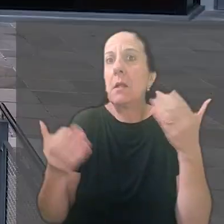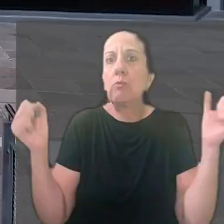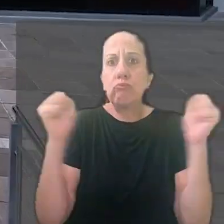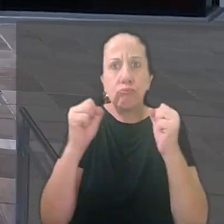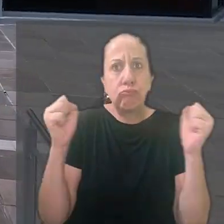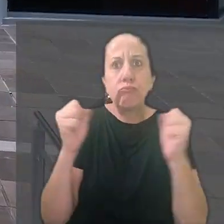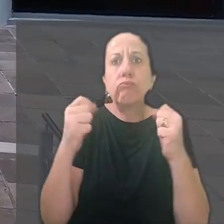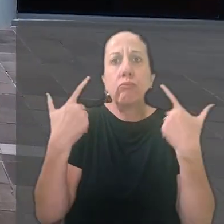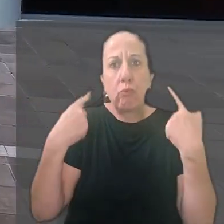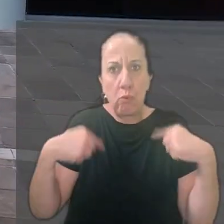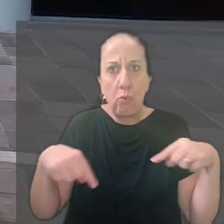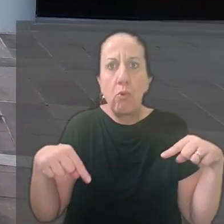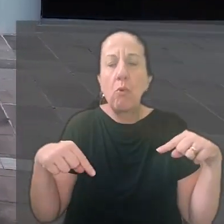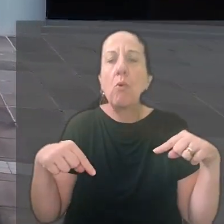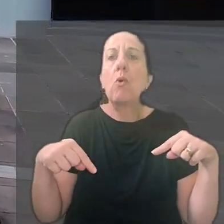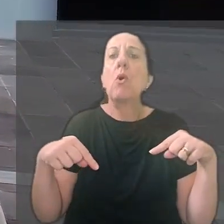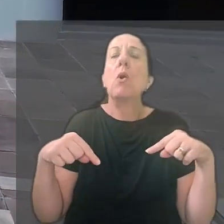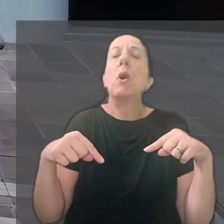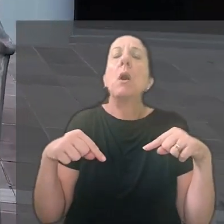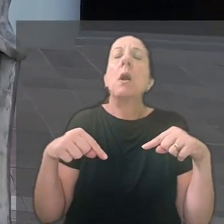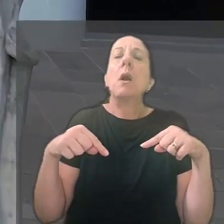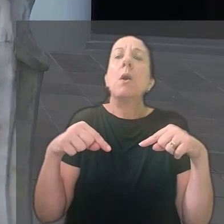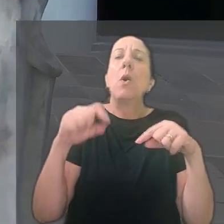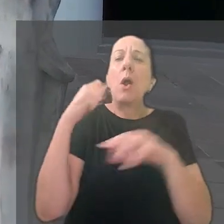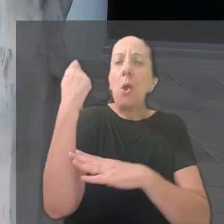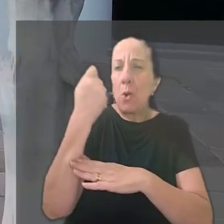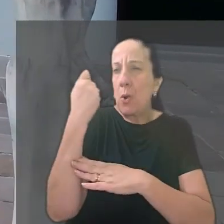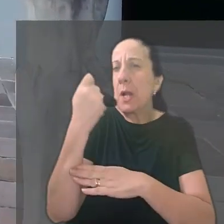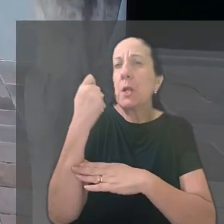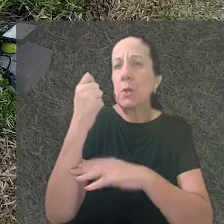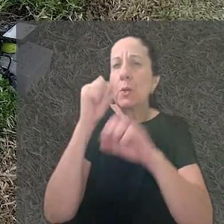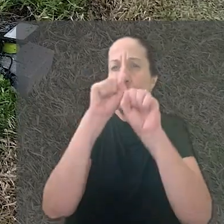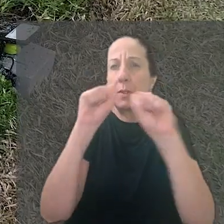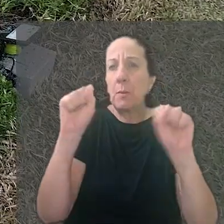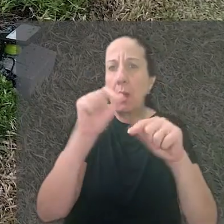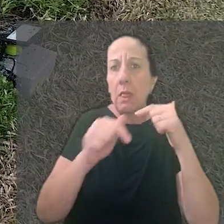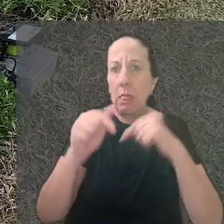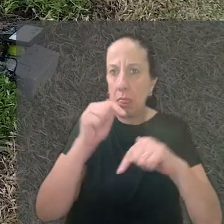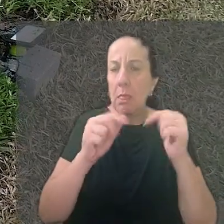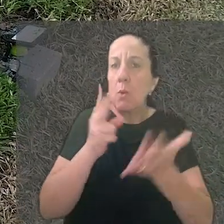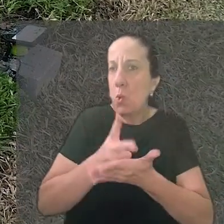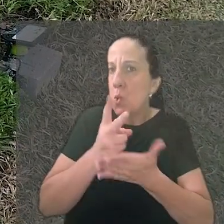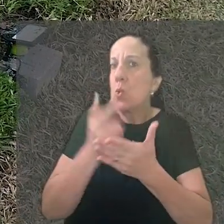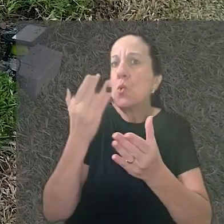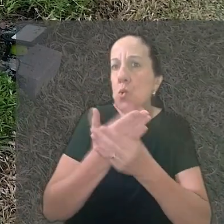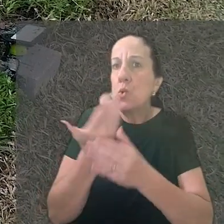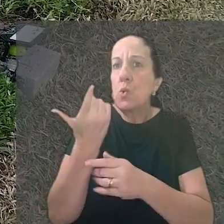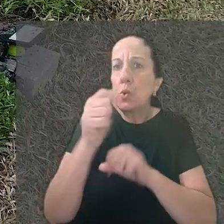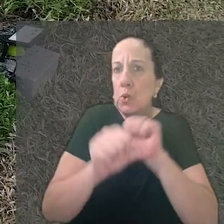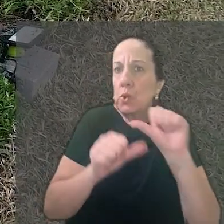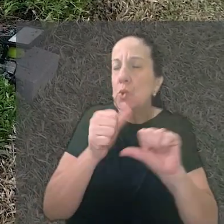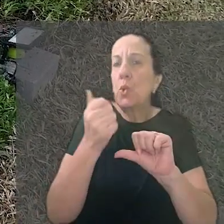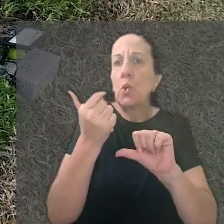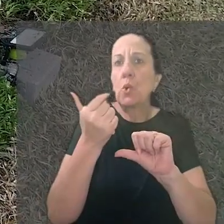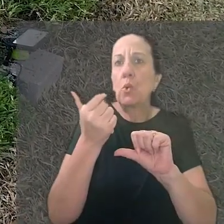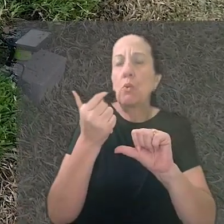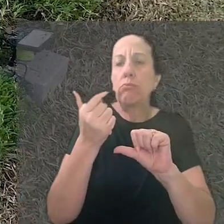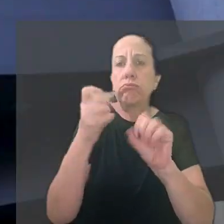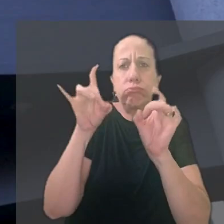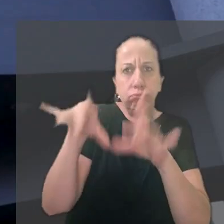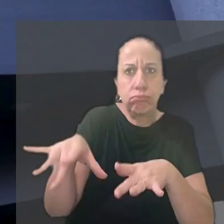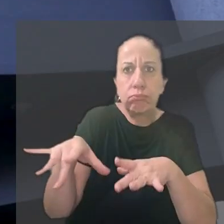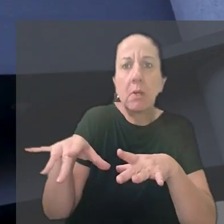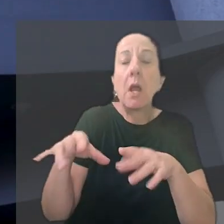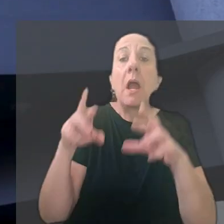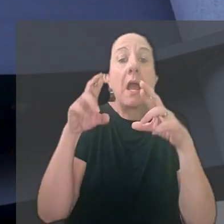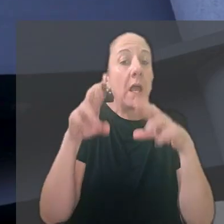física. O Tribunal Regional do Trabalho da 4ª Região, no Rio Grande do Sul, manteve a sentença que havia revertido a justa causa.